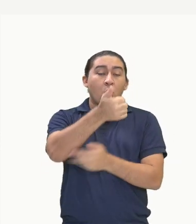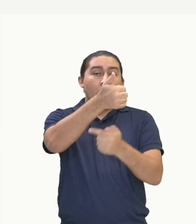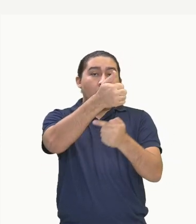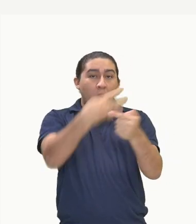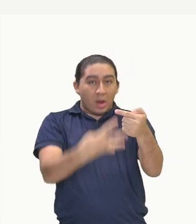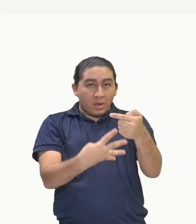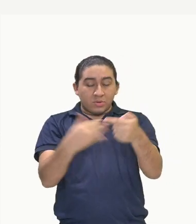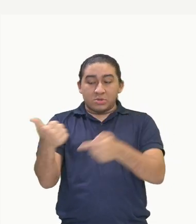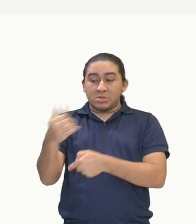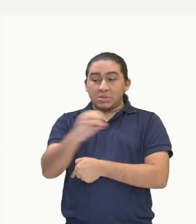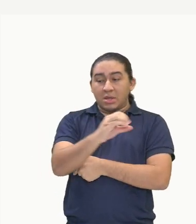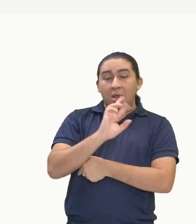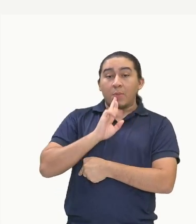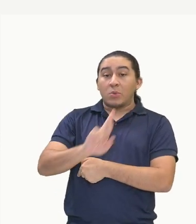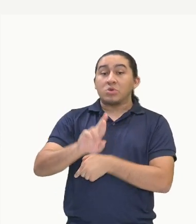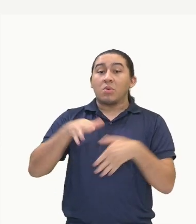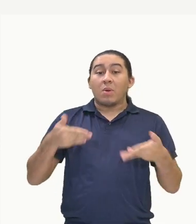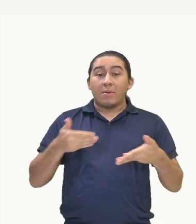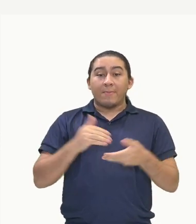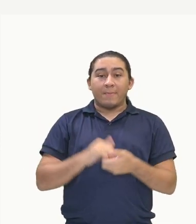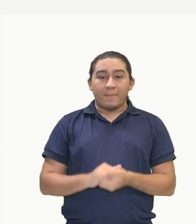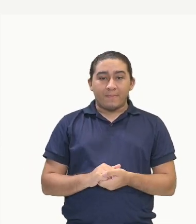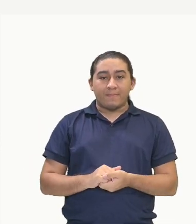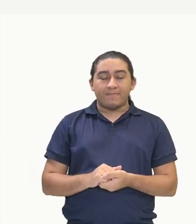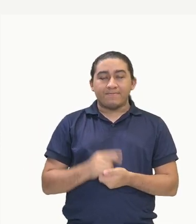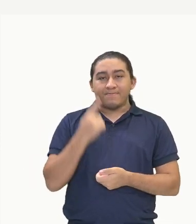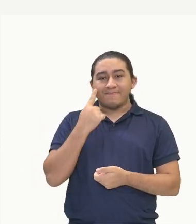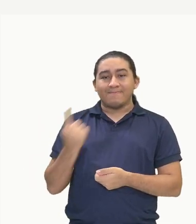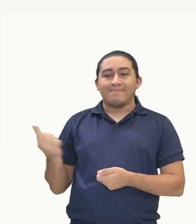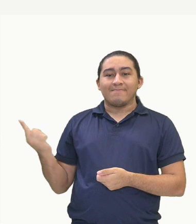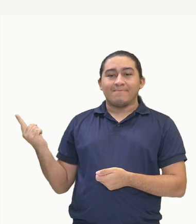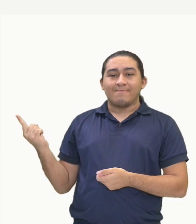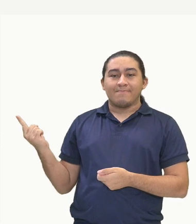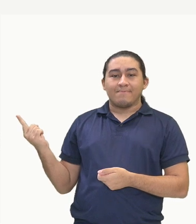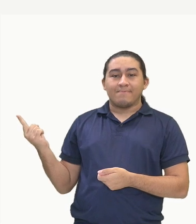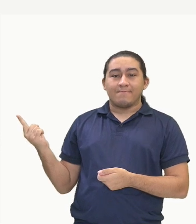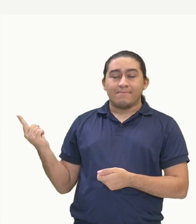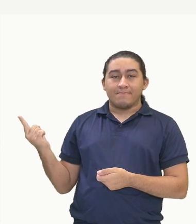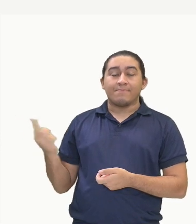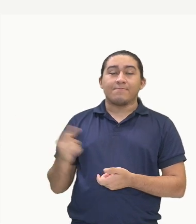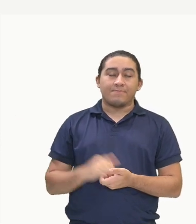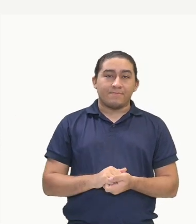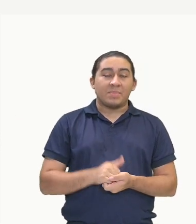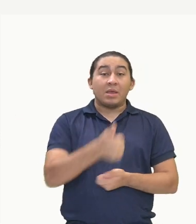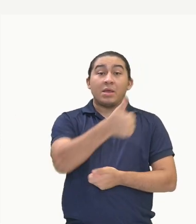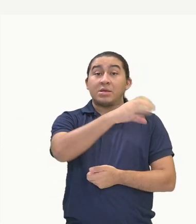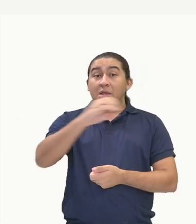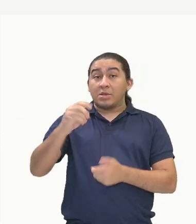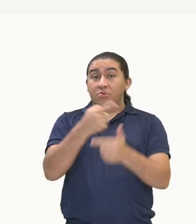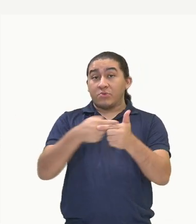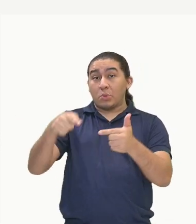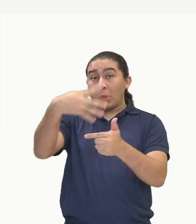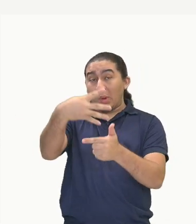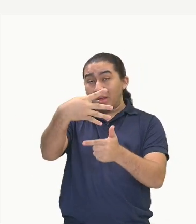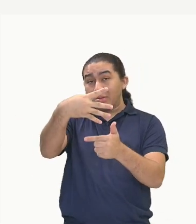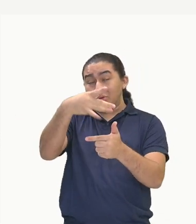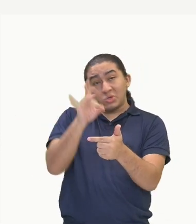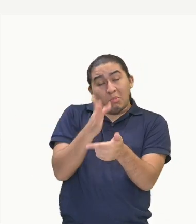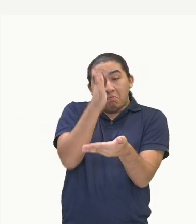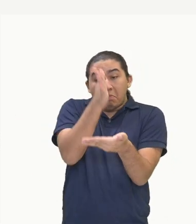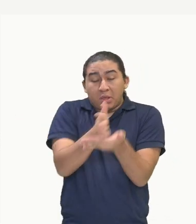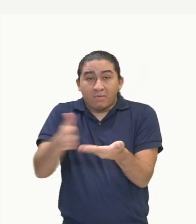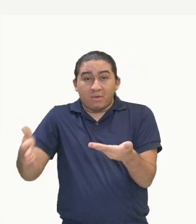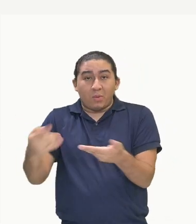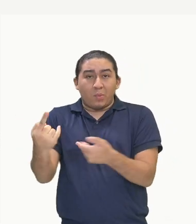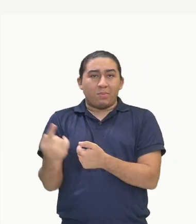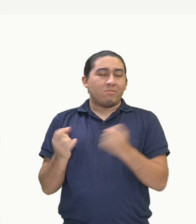vai ser igual a quanto? Vai ser igual a 25, ou seja, 100 dividido por 4. É só uma parte, então pronto,